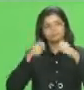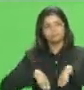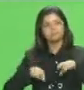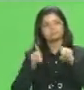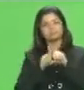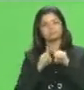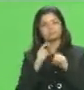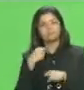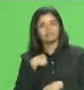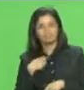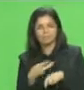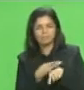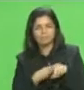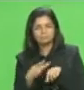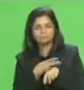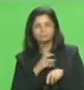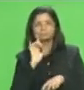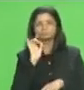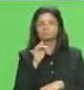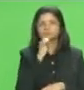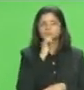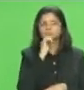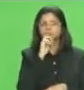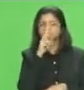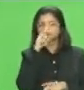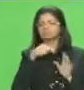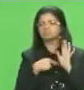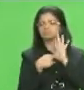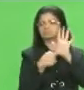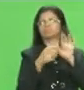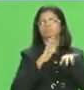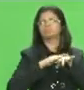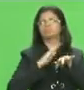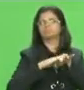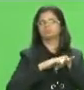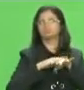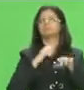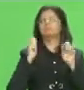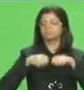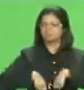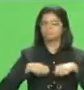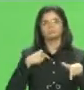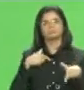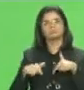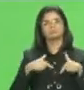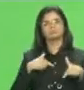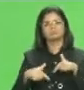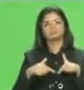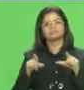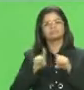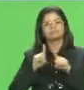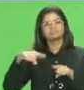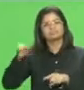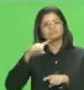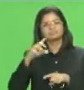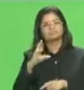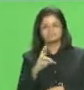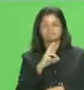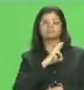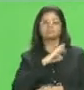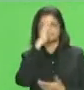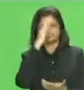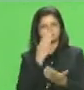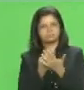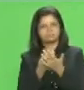que não estou em busca de status nem de poder. Quero poder trabalhar. E eu quero que você dê realmente esse crédito de